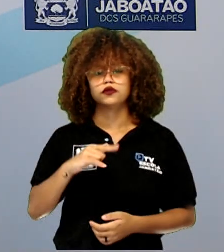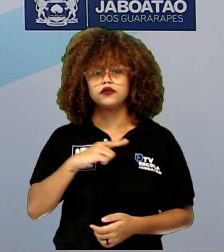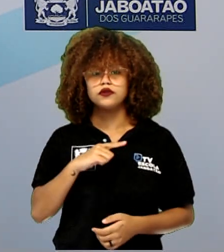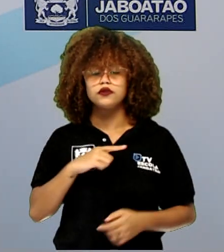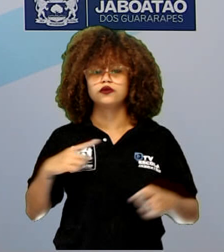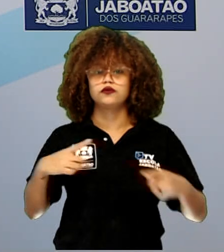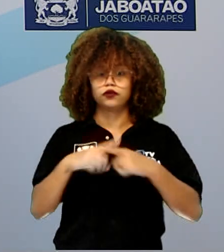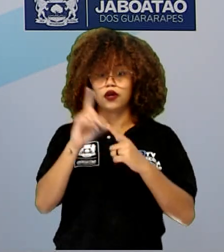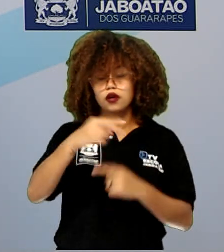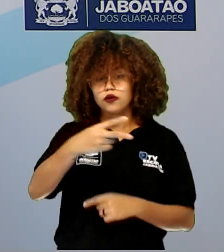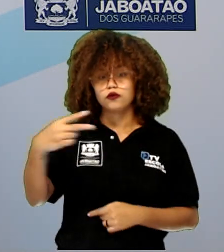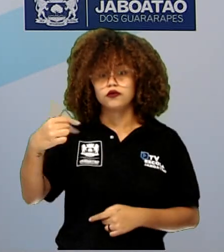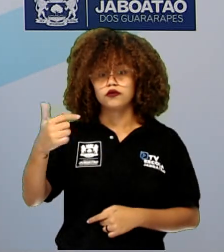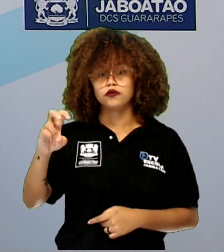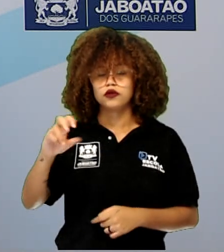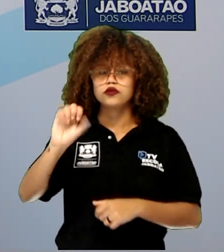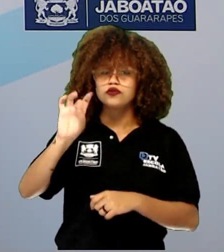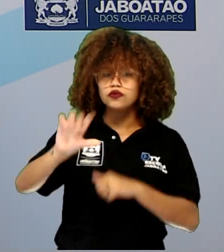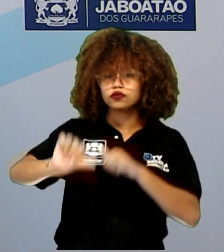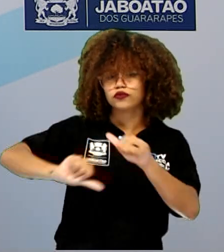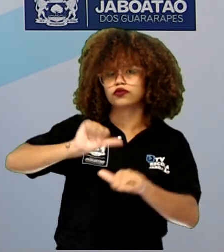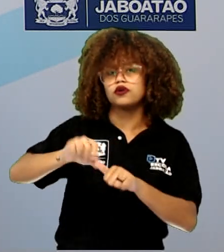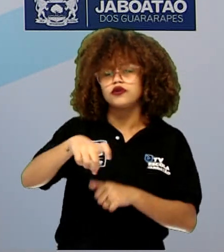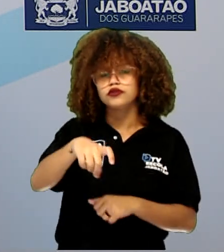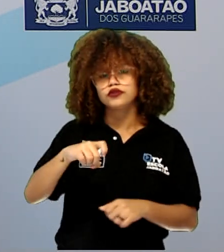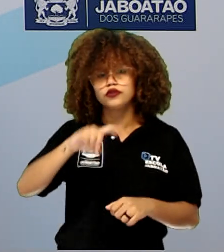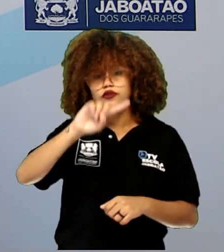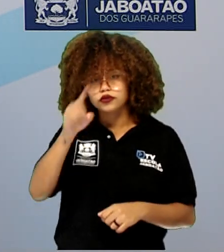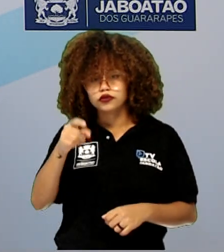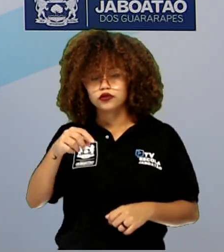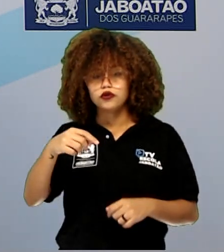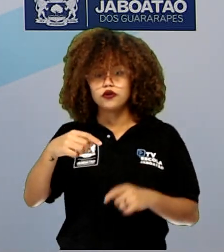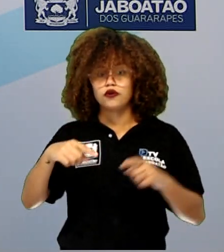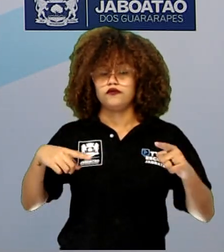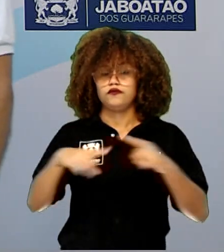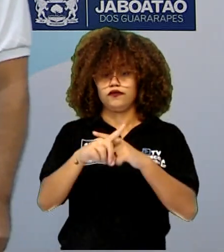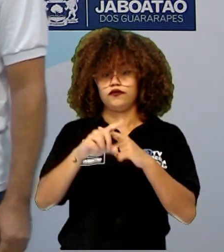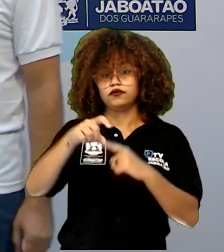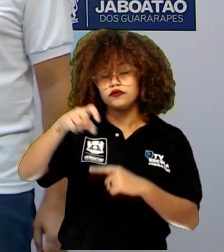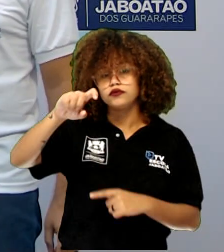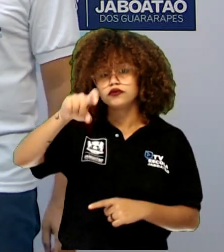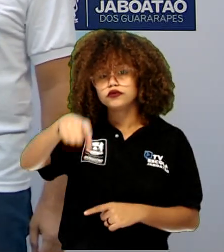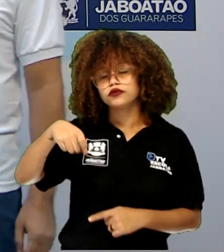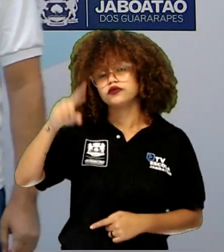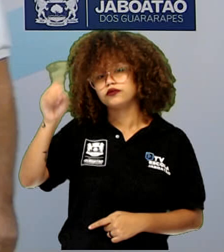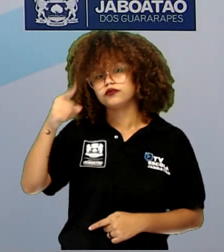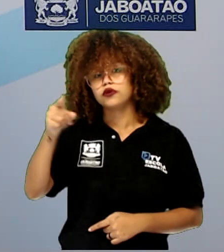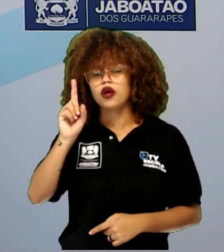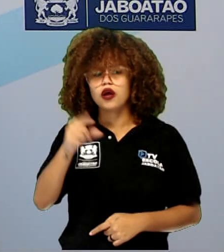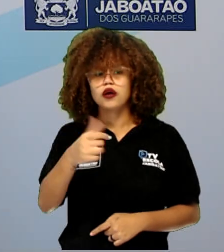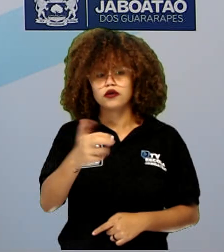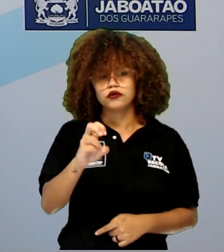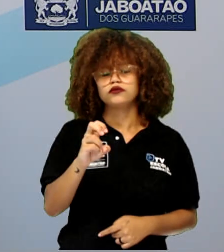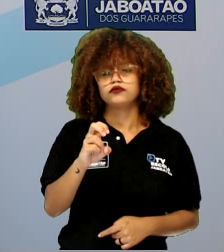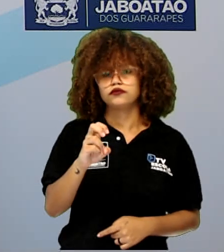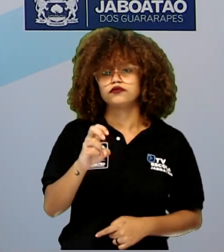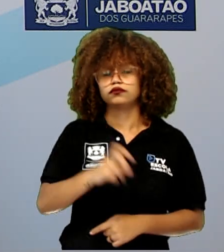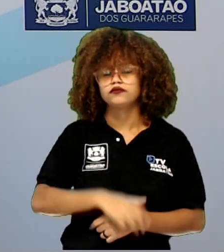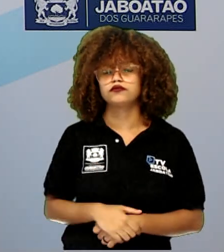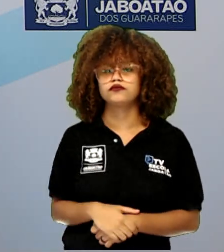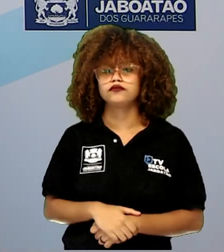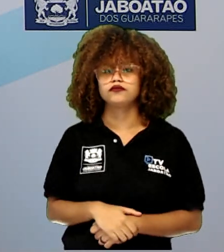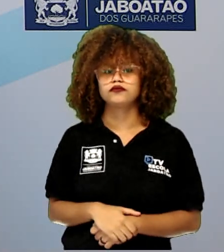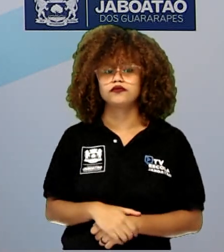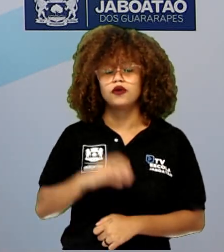raízes = 15 a gente substitui aqui ó x ruim às vezes x duas linhas por 15 porque eu fiz aqui ó